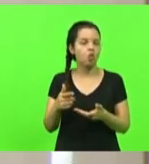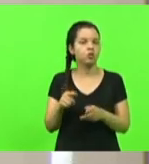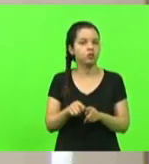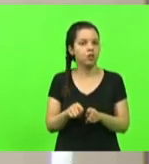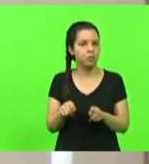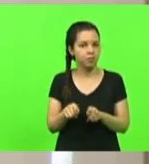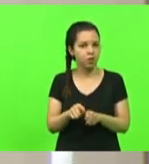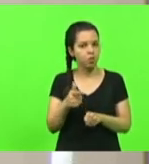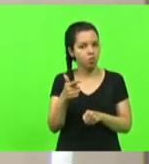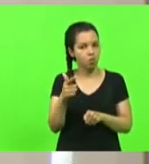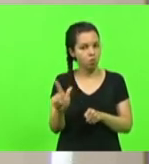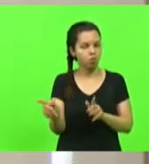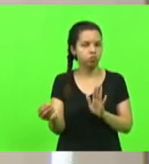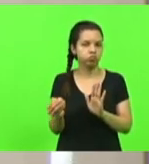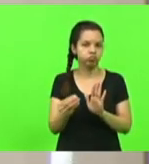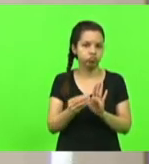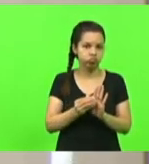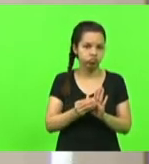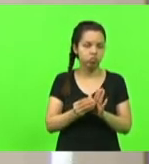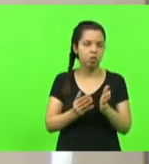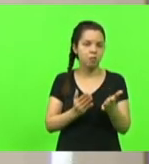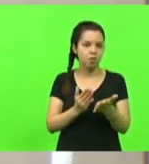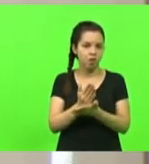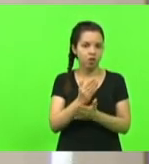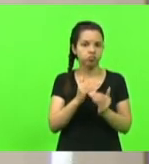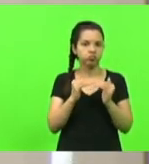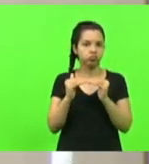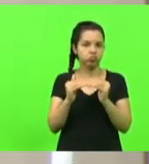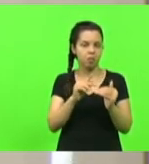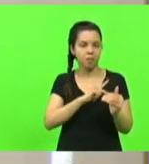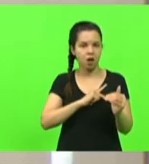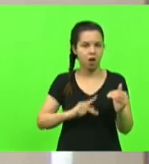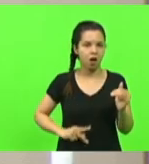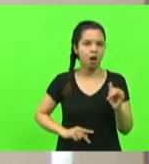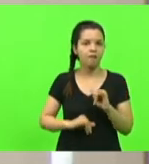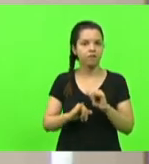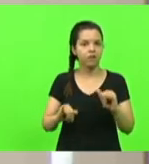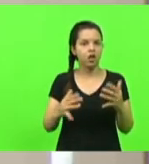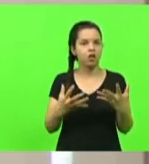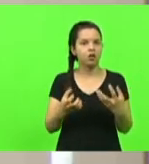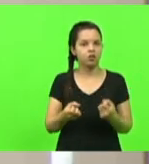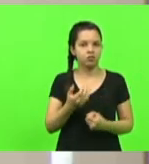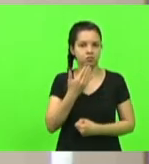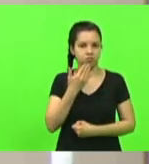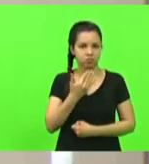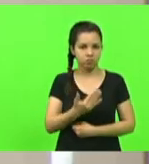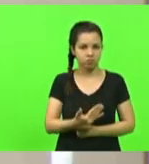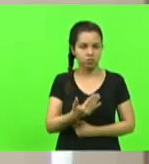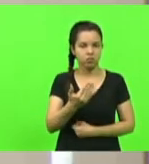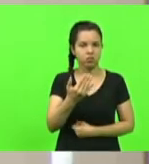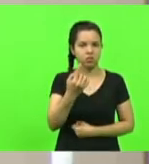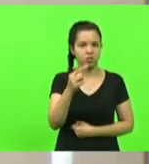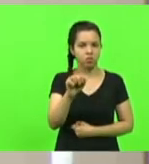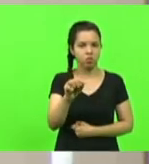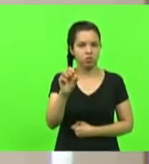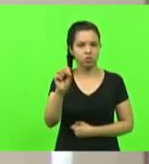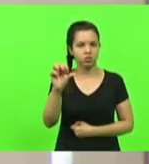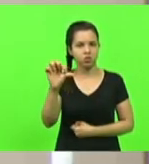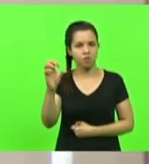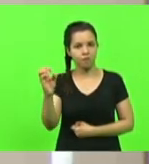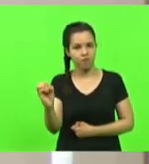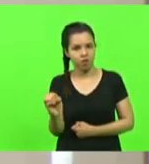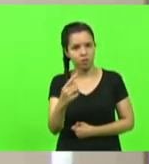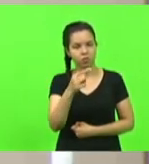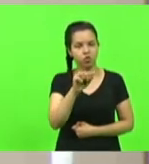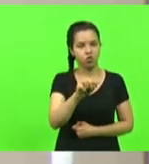como se encontram. Aprovado por unanimidade. Esta presidência comunica que defere os seguintes requerimentos. Requerimentos 1.890 a 1.902.